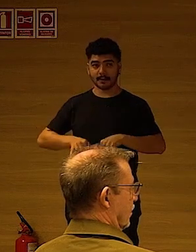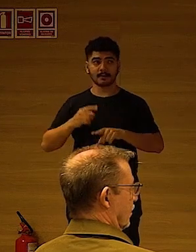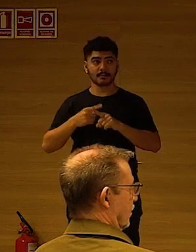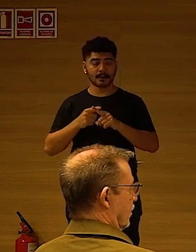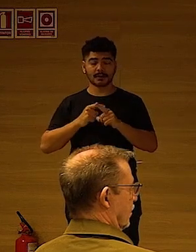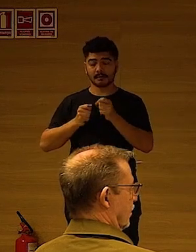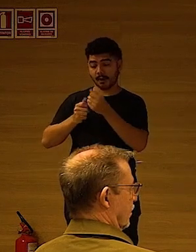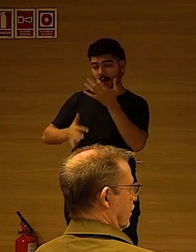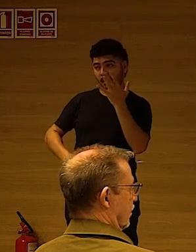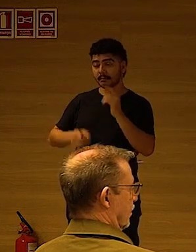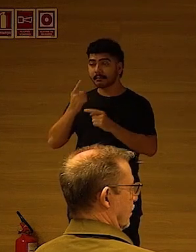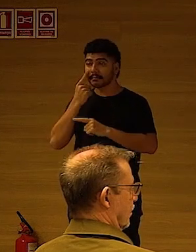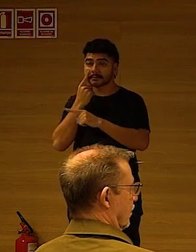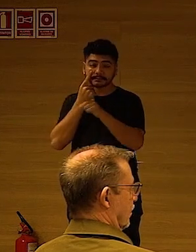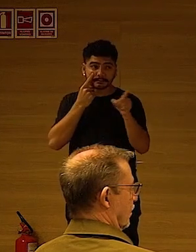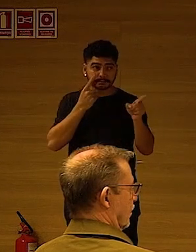quer fazer pergunta.